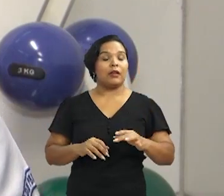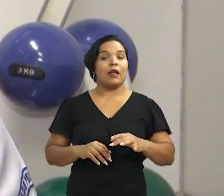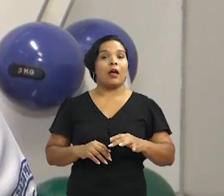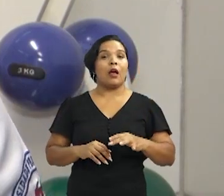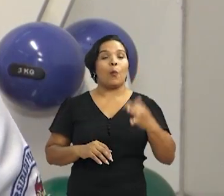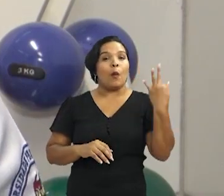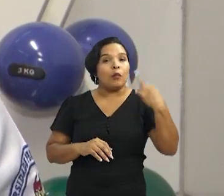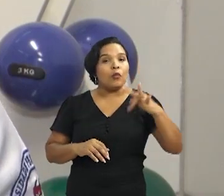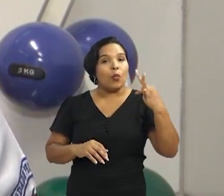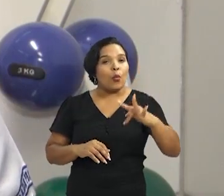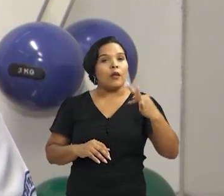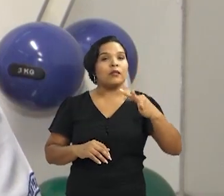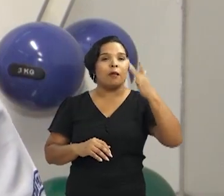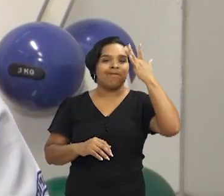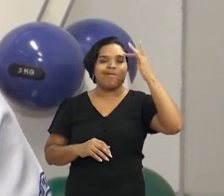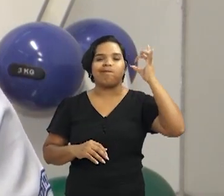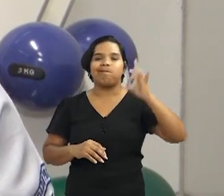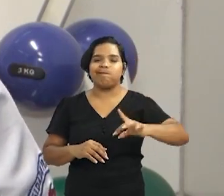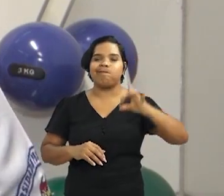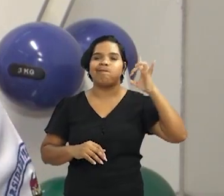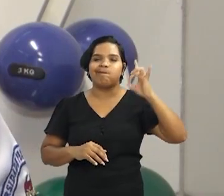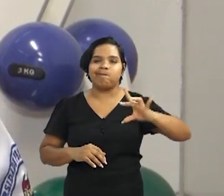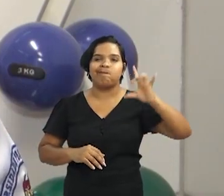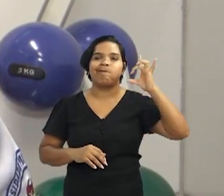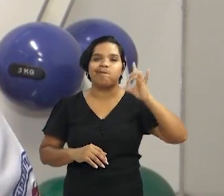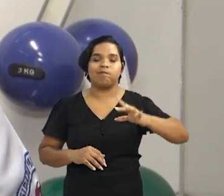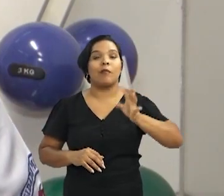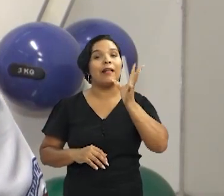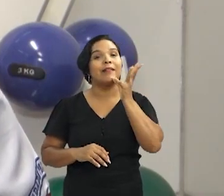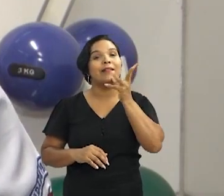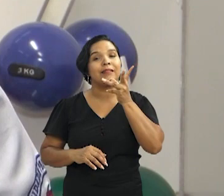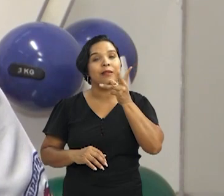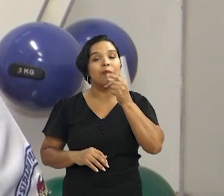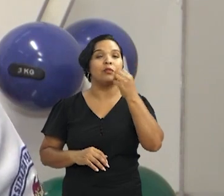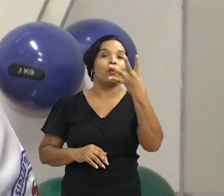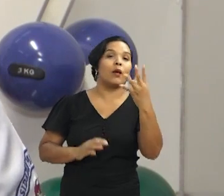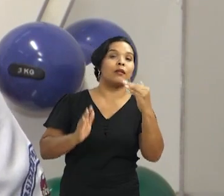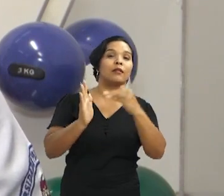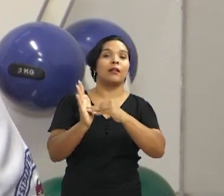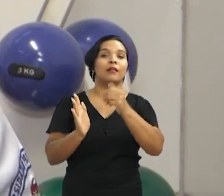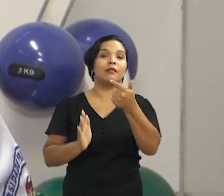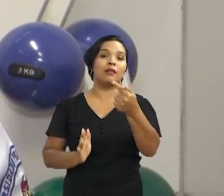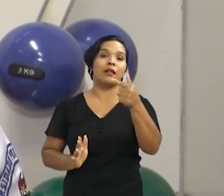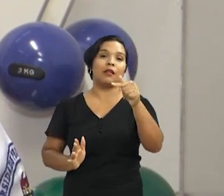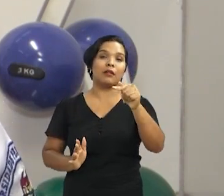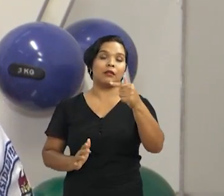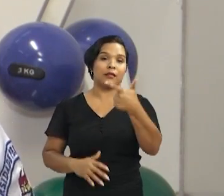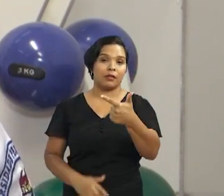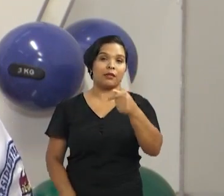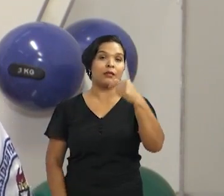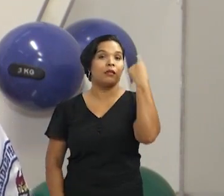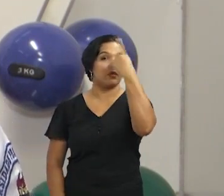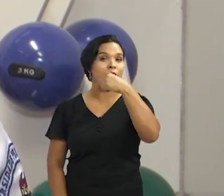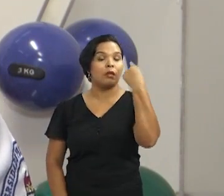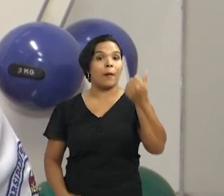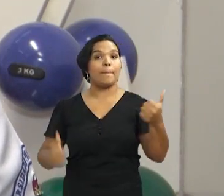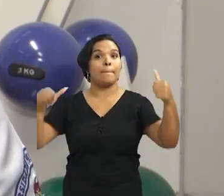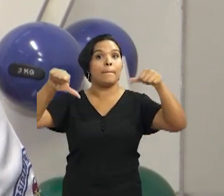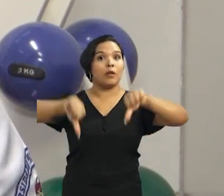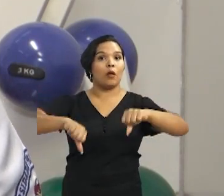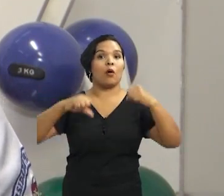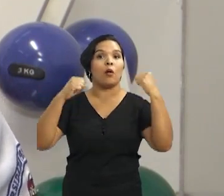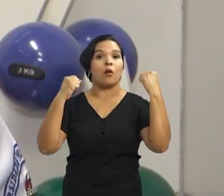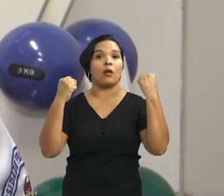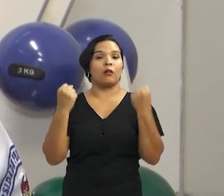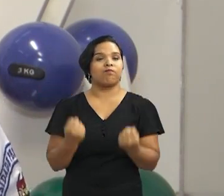geralmente é uma dor de cabeça pulsátil ou latejante, é uma dor que demora de 4 até 72 horas, é uma dor que